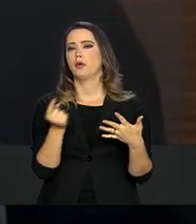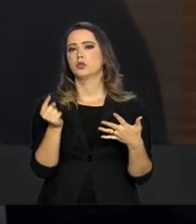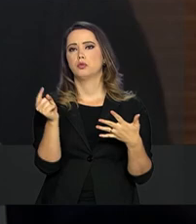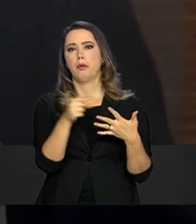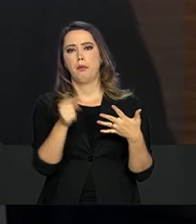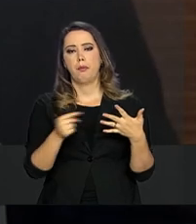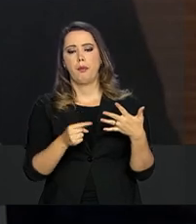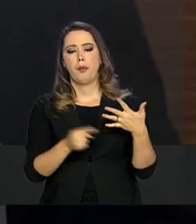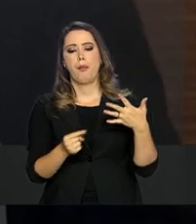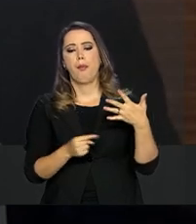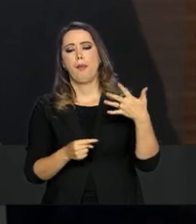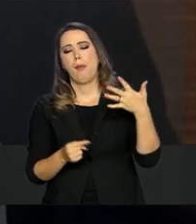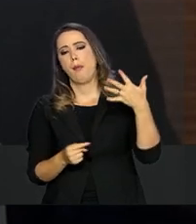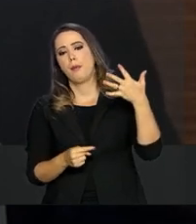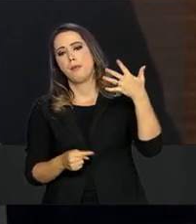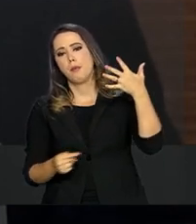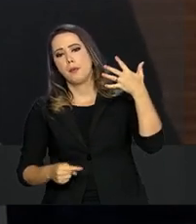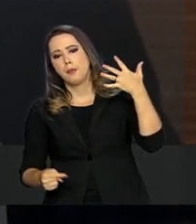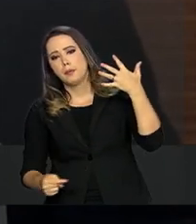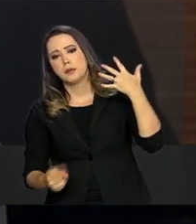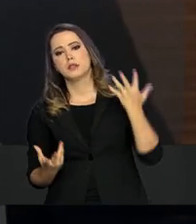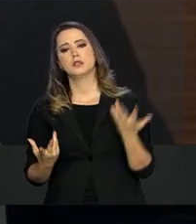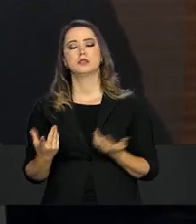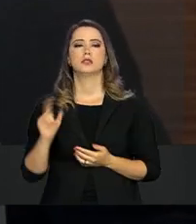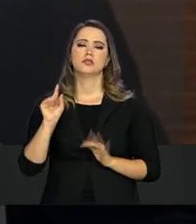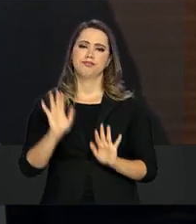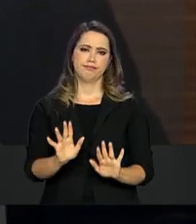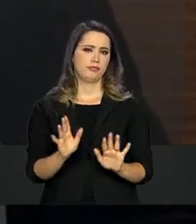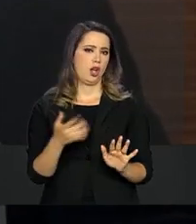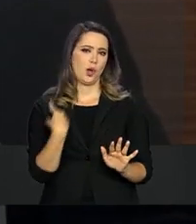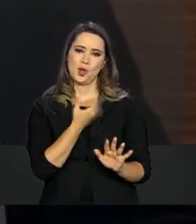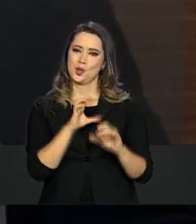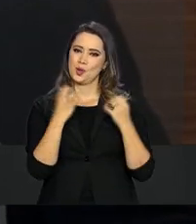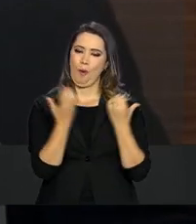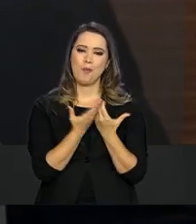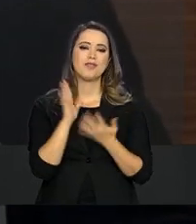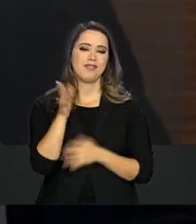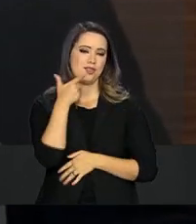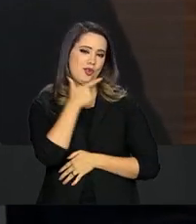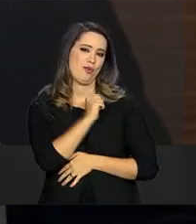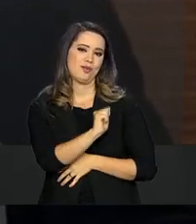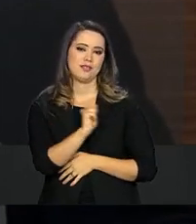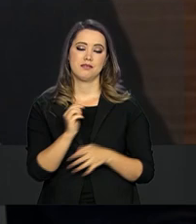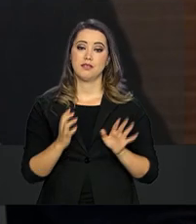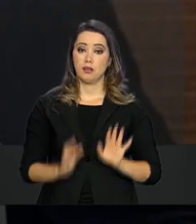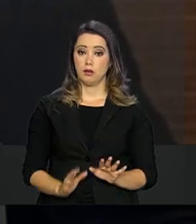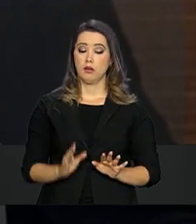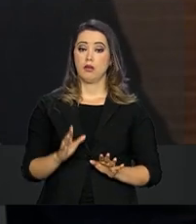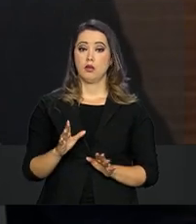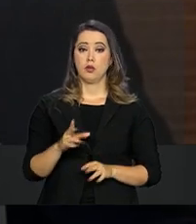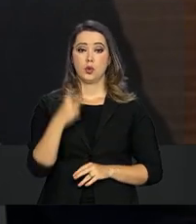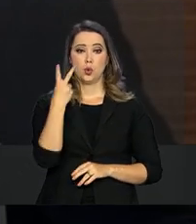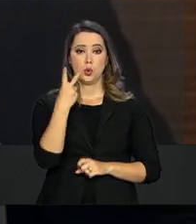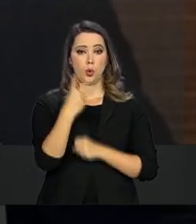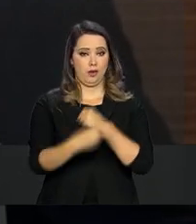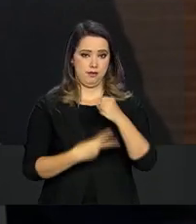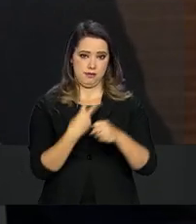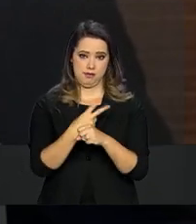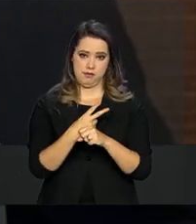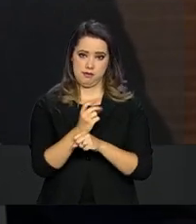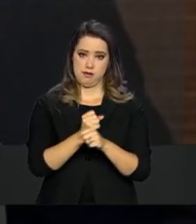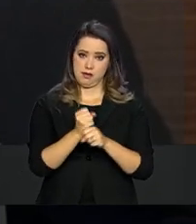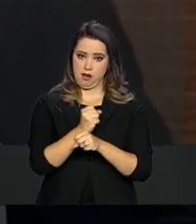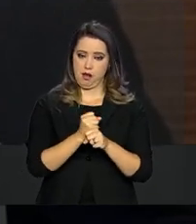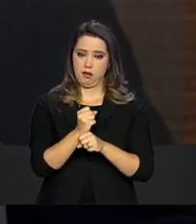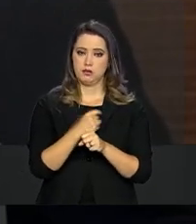os resultados a que nossa comunidade ao consumo alcançou no biênio que ora nós